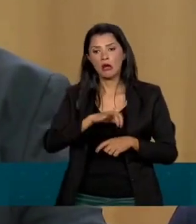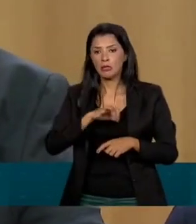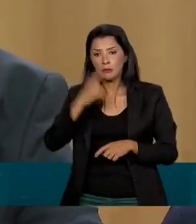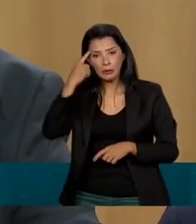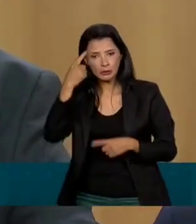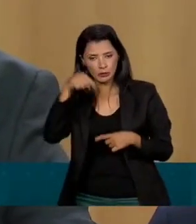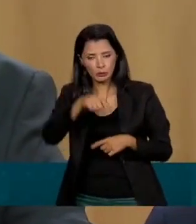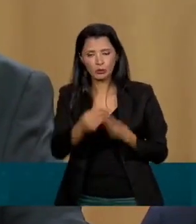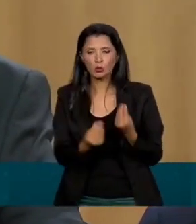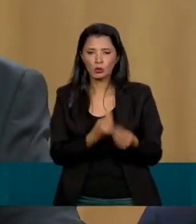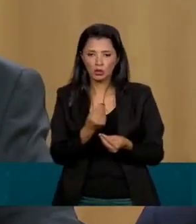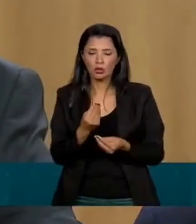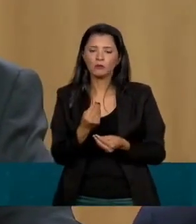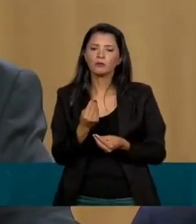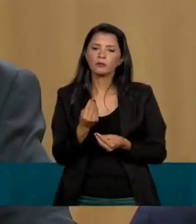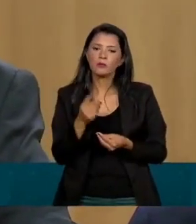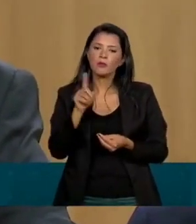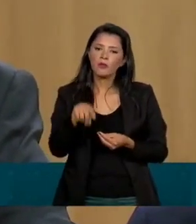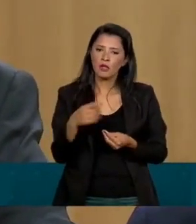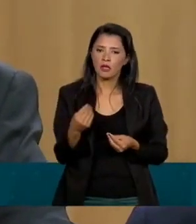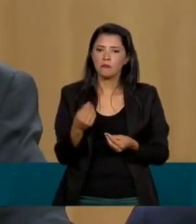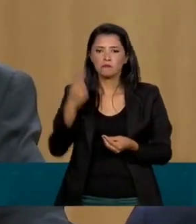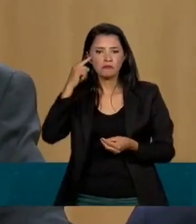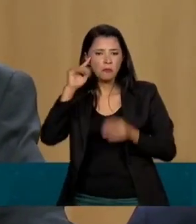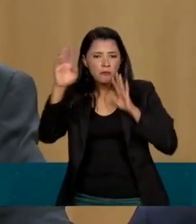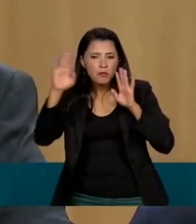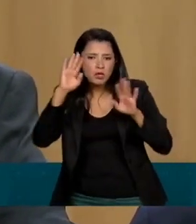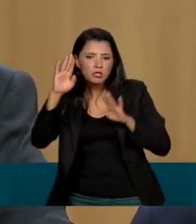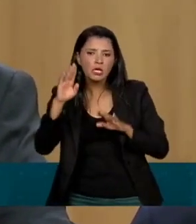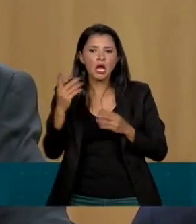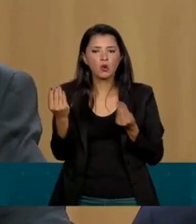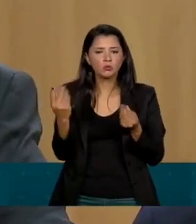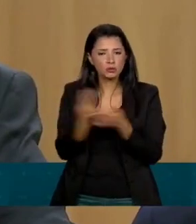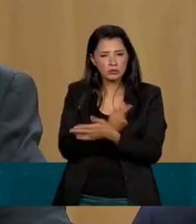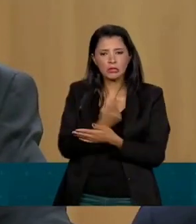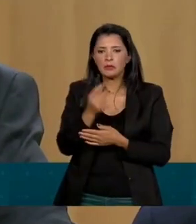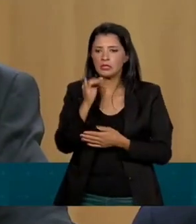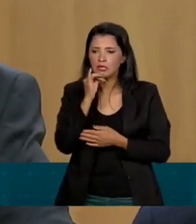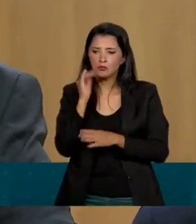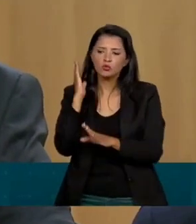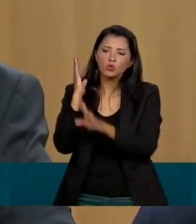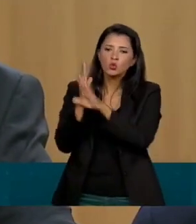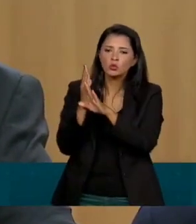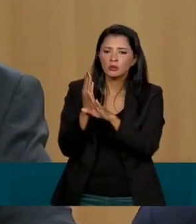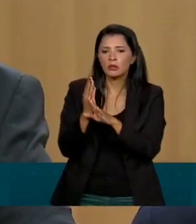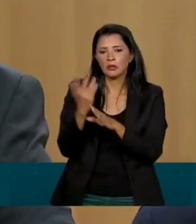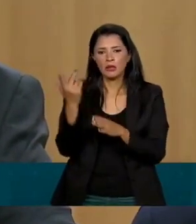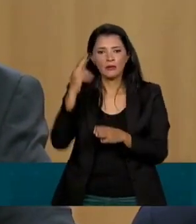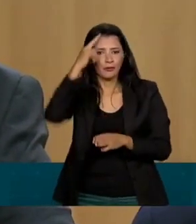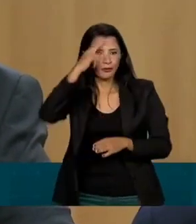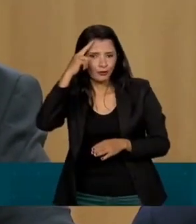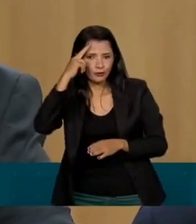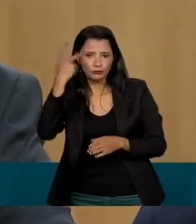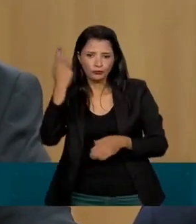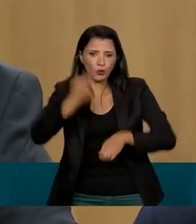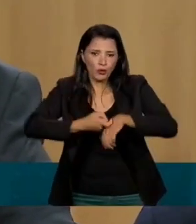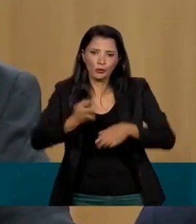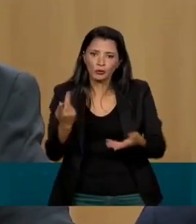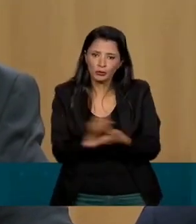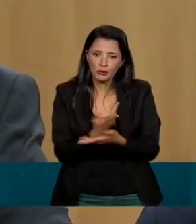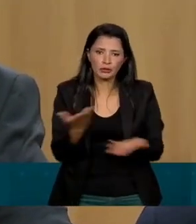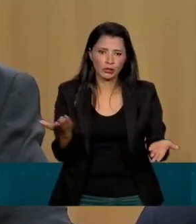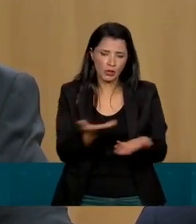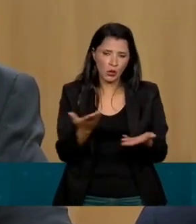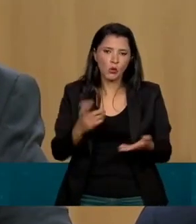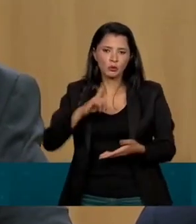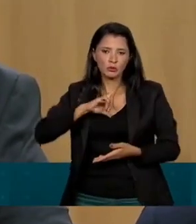pensamos aqui é que vamos imaginar uma situação hipotética que nós identificamos, hipotética não, uma situação concreta.